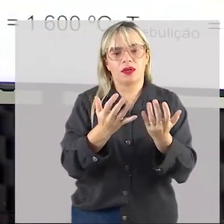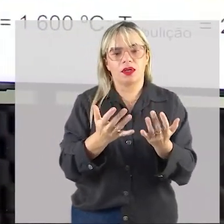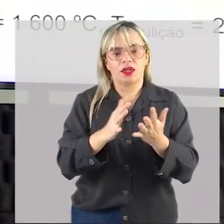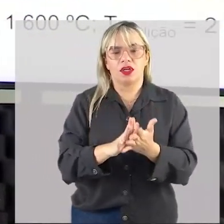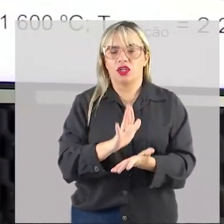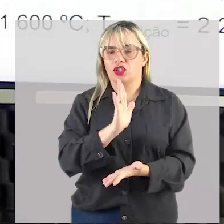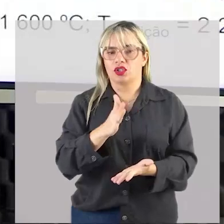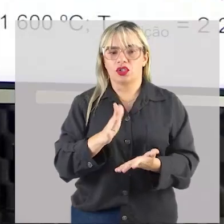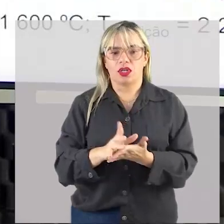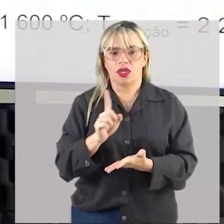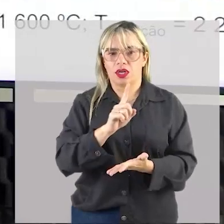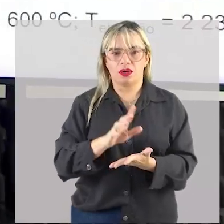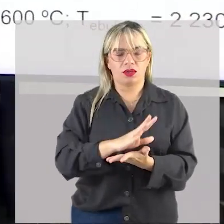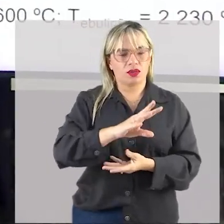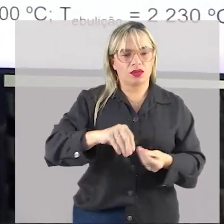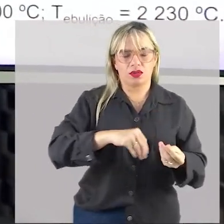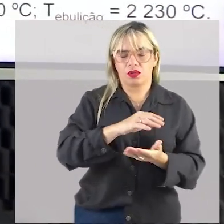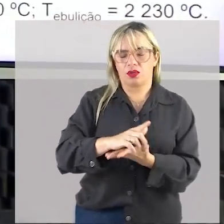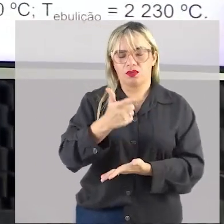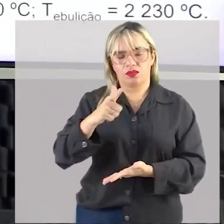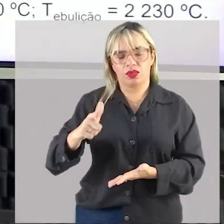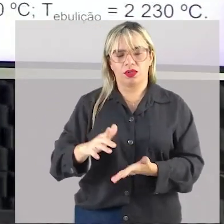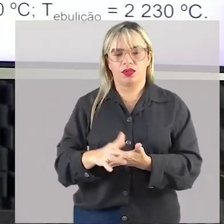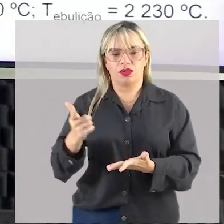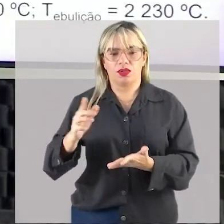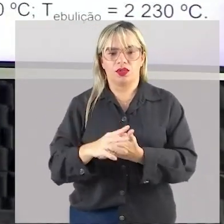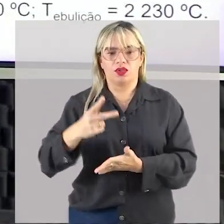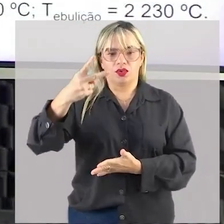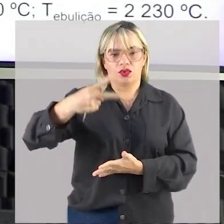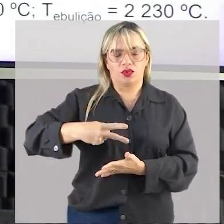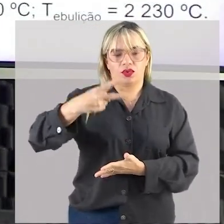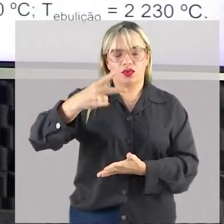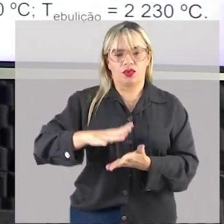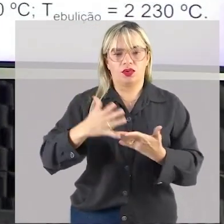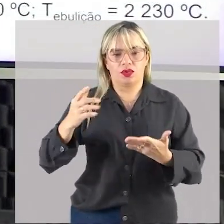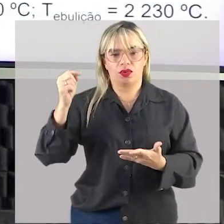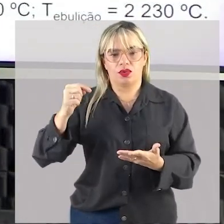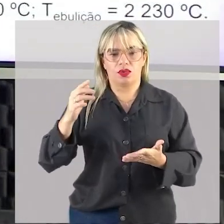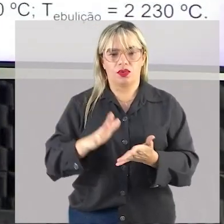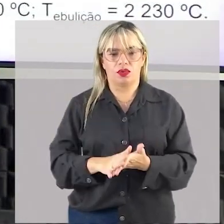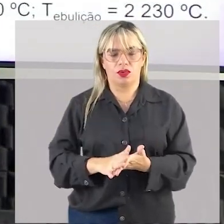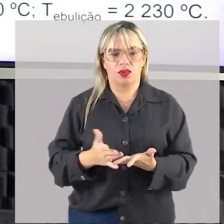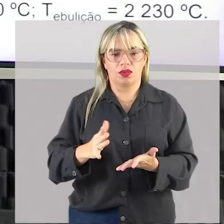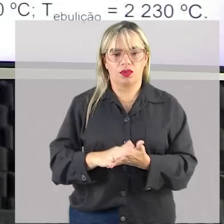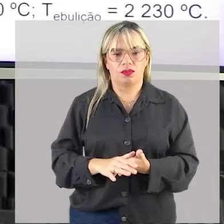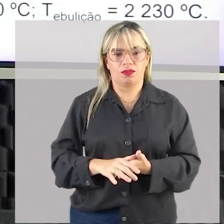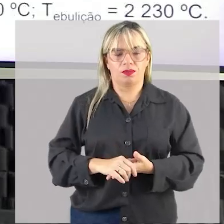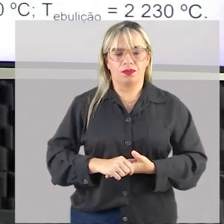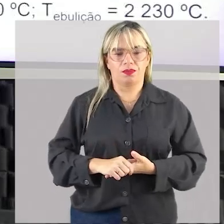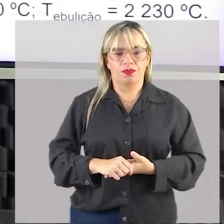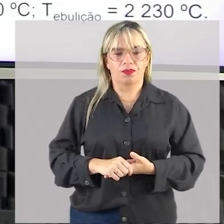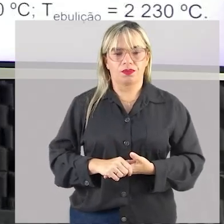que ele tinha uma substância pura. Se tem só uma substância, nem precisaria dizer que era pura. Se eu tiver mais de uma substância, eu tenho uma